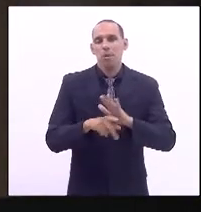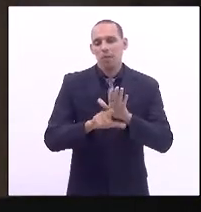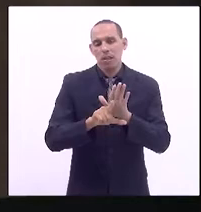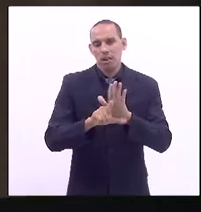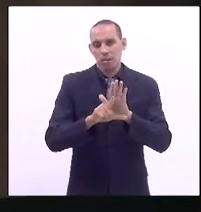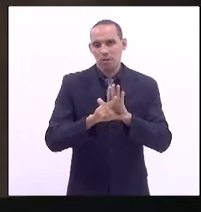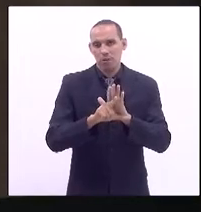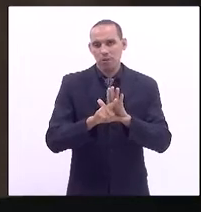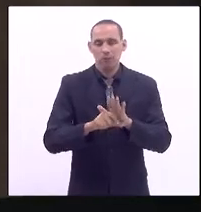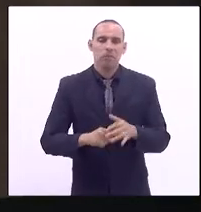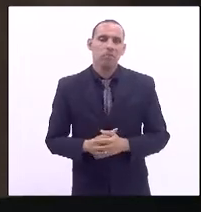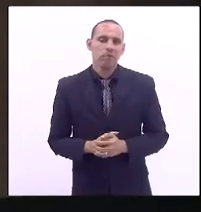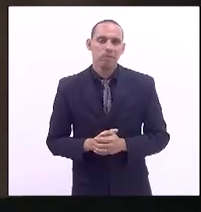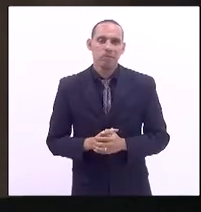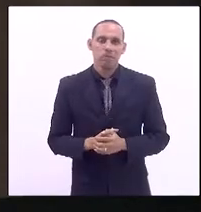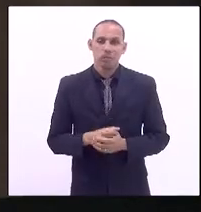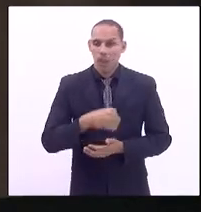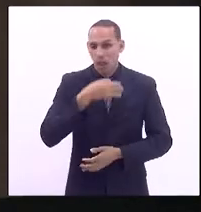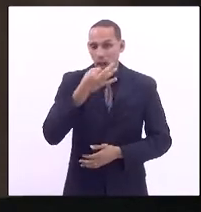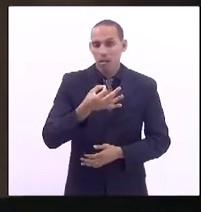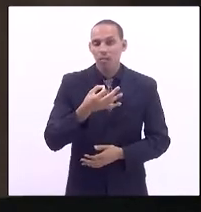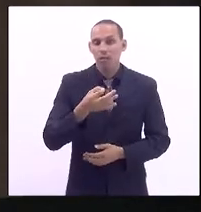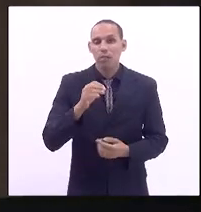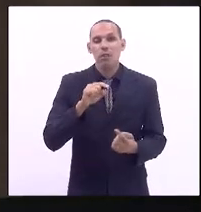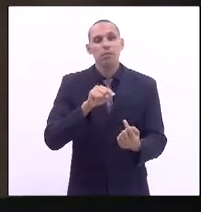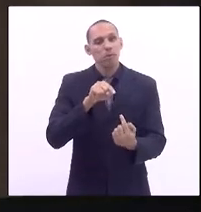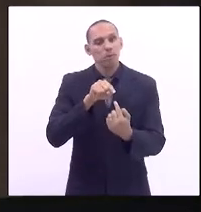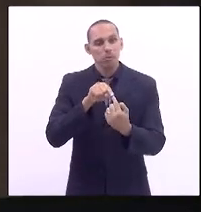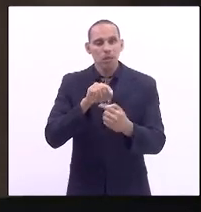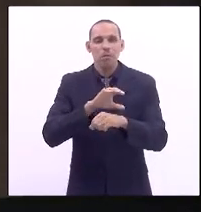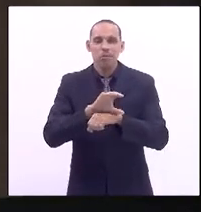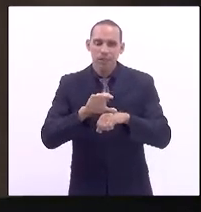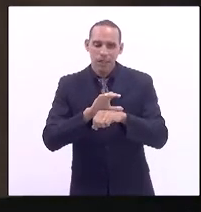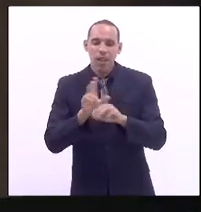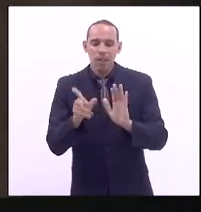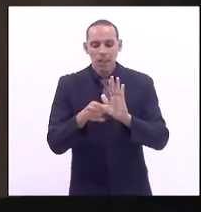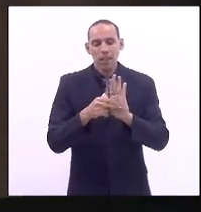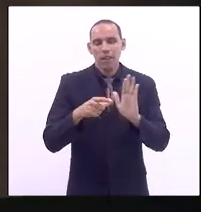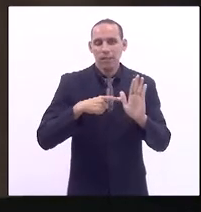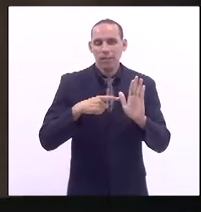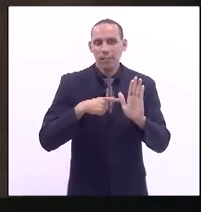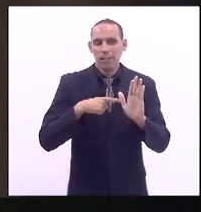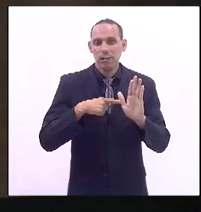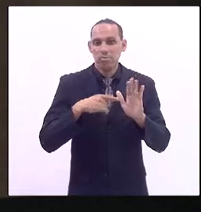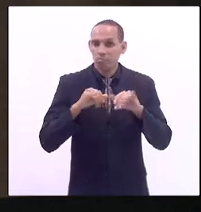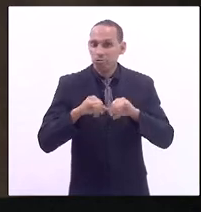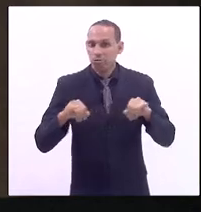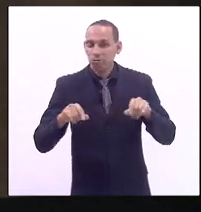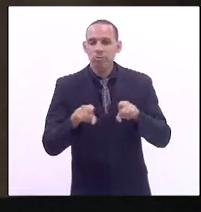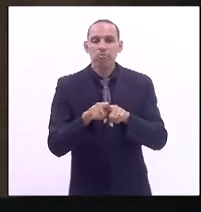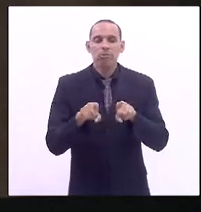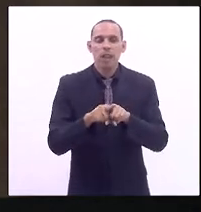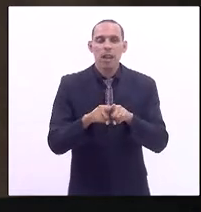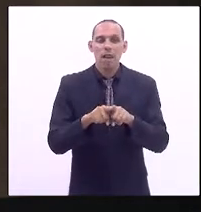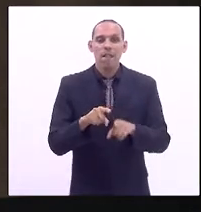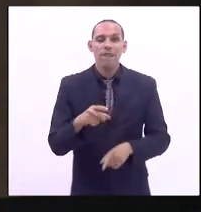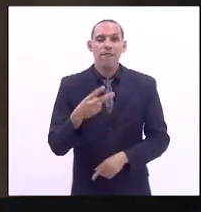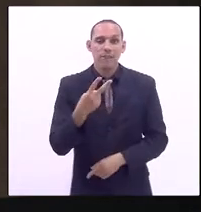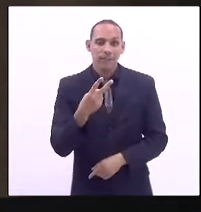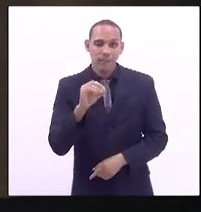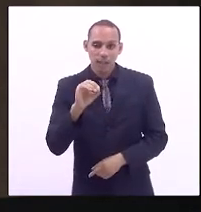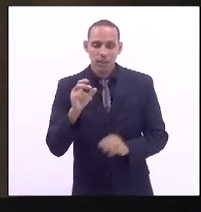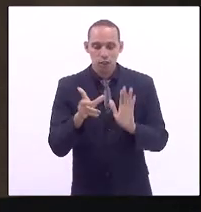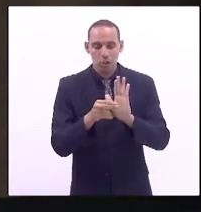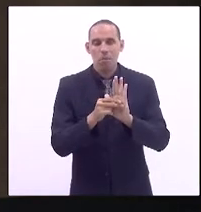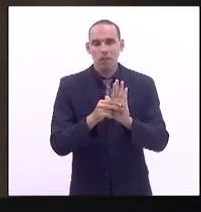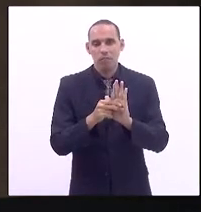legislação própria dando parecer então pela concessionária com a emenda e informando a vossa excelência que fiz 20